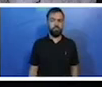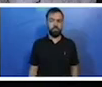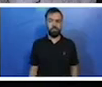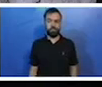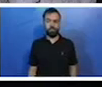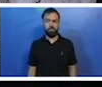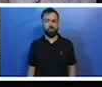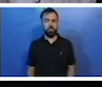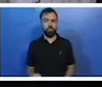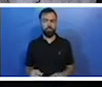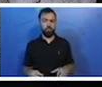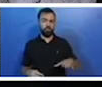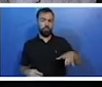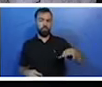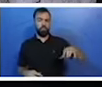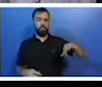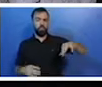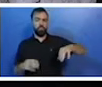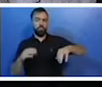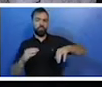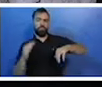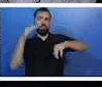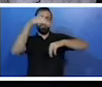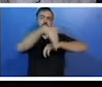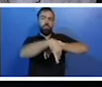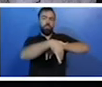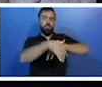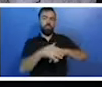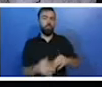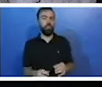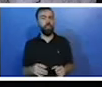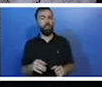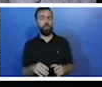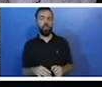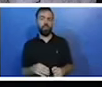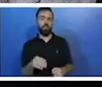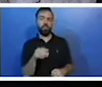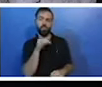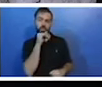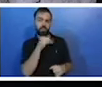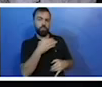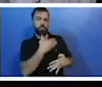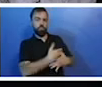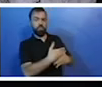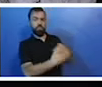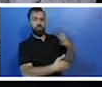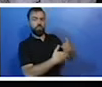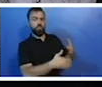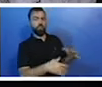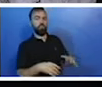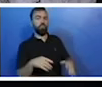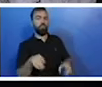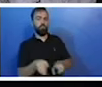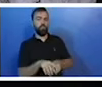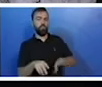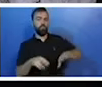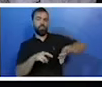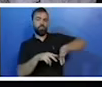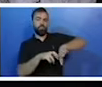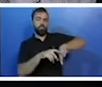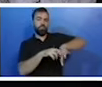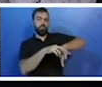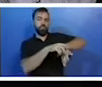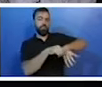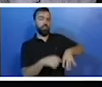para transpor obstáculos, como, por exemplo, os muros, escadas, corrimão, entre outras, né?